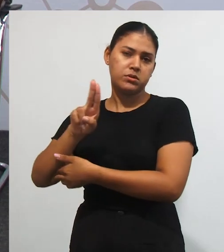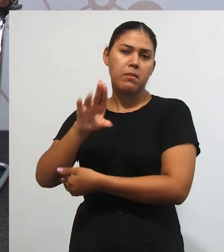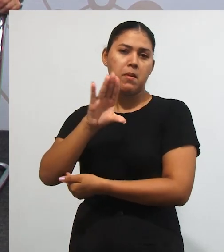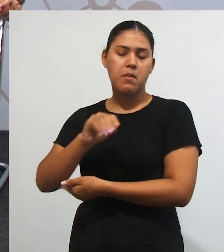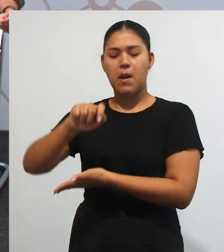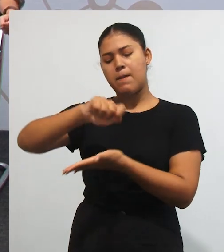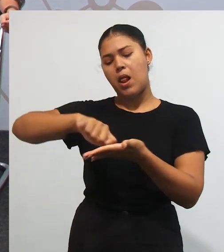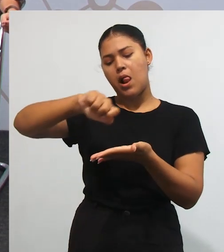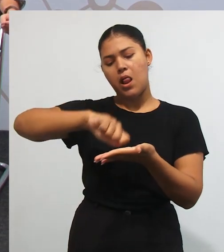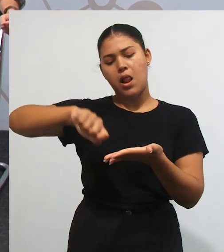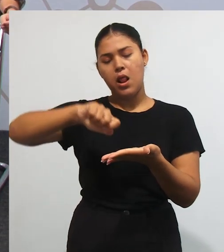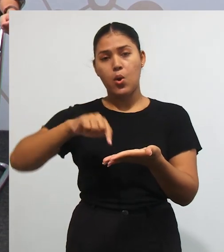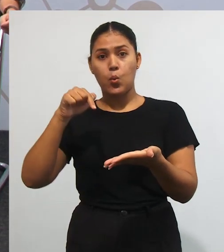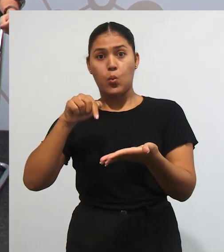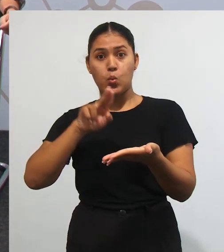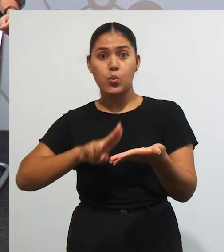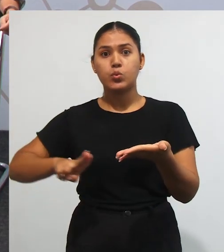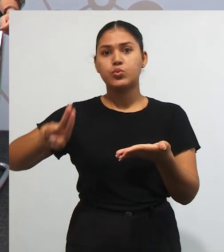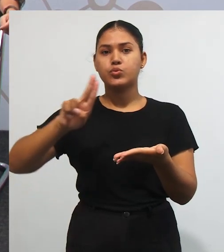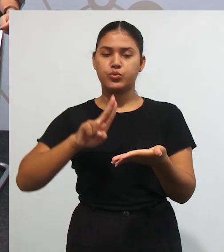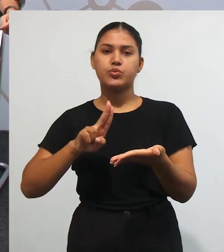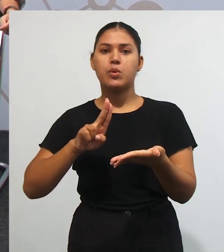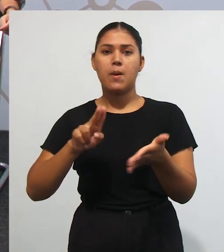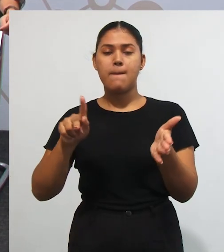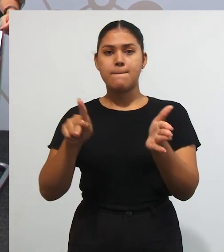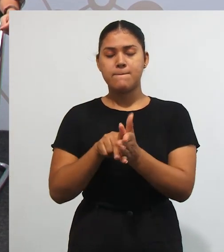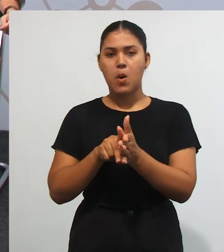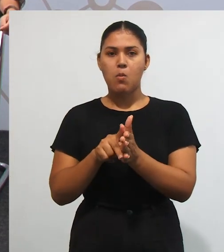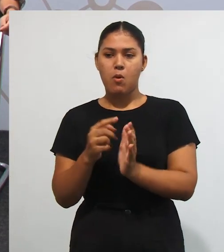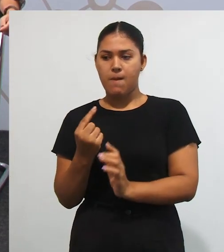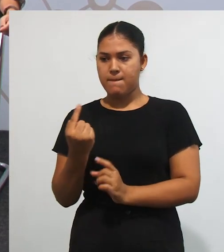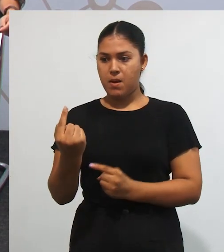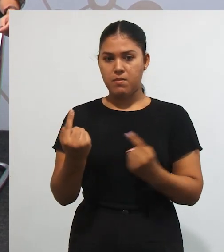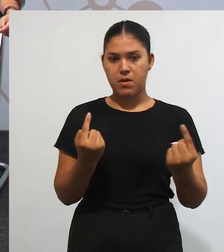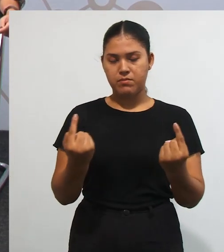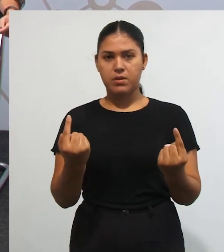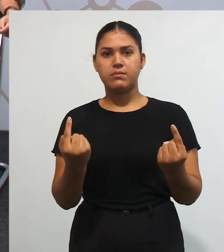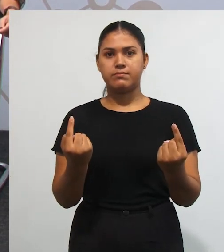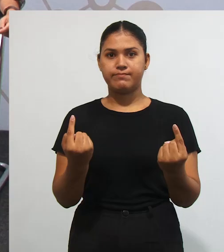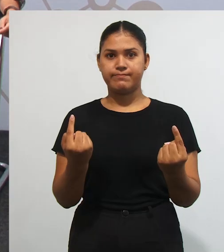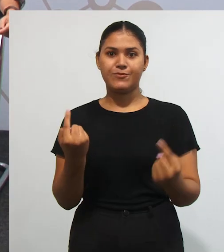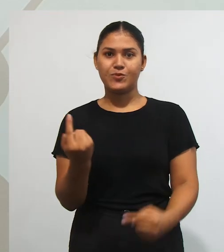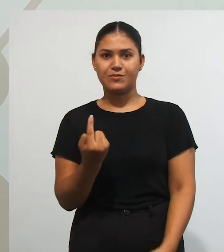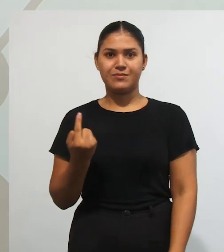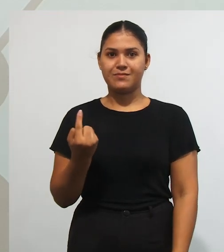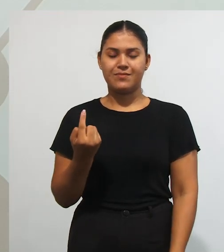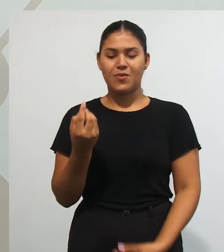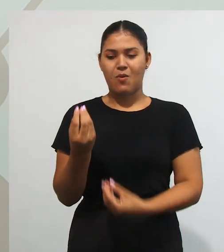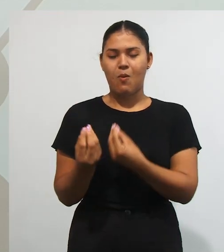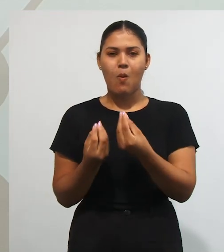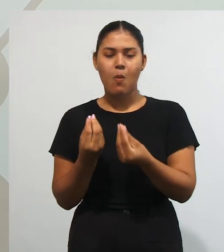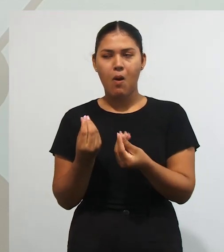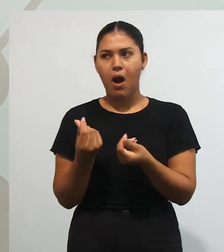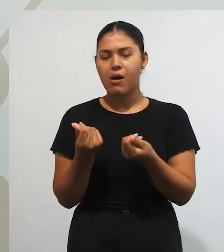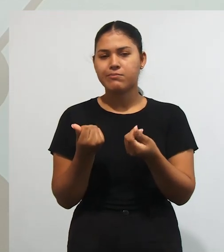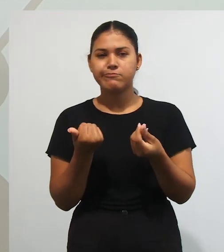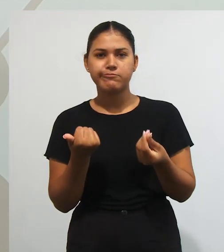fazer esse uso do ponto de vista individual. A língua como se fosse um ato